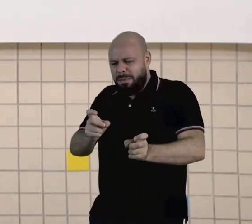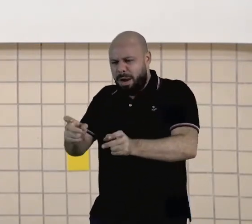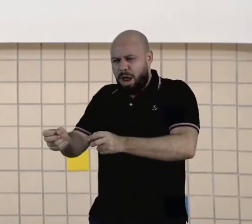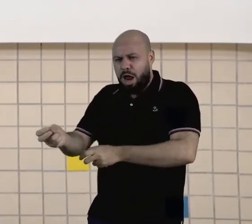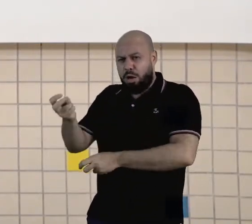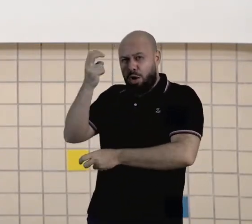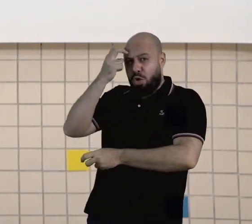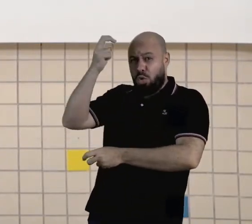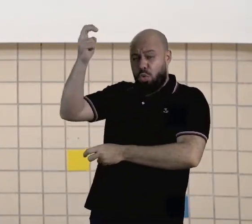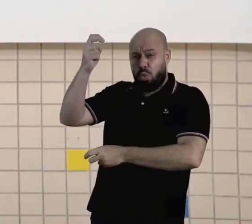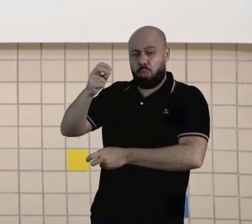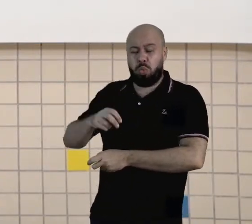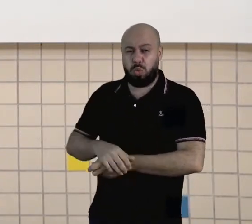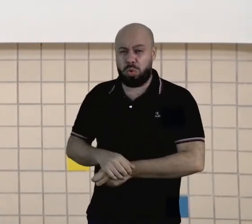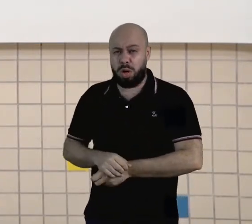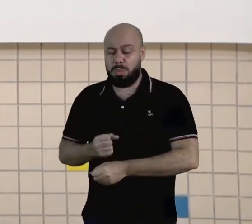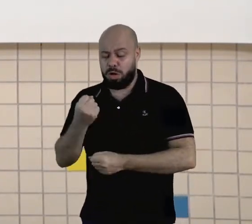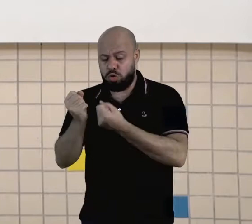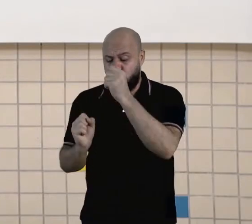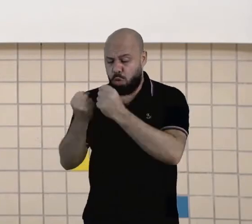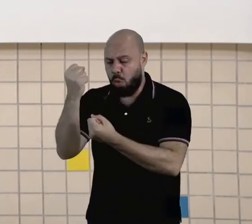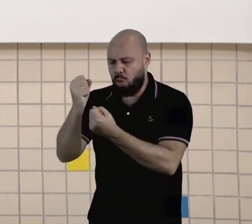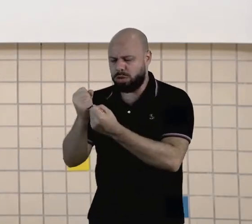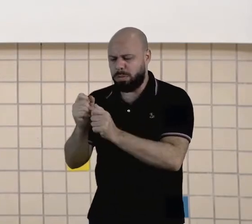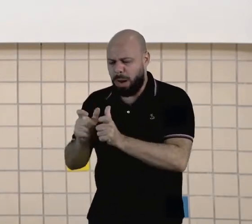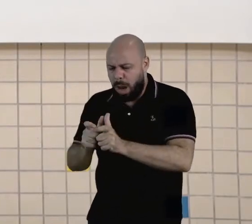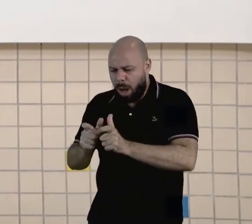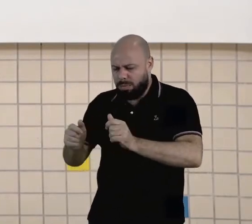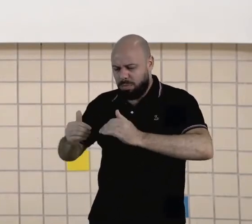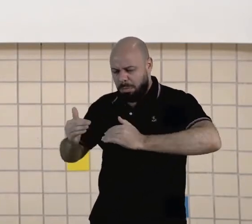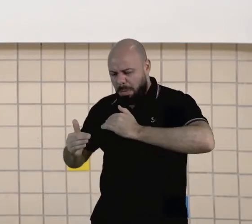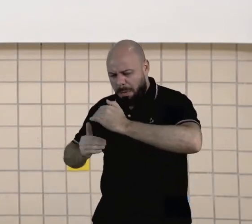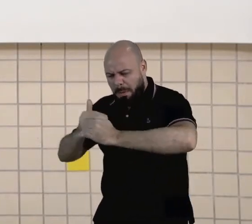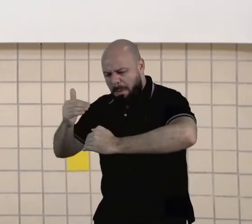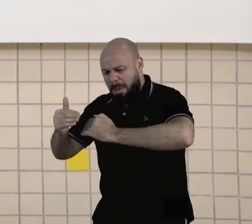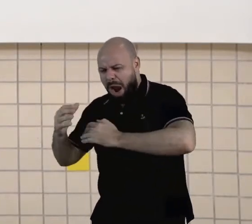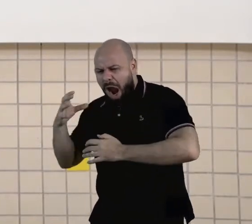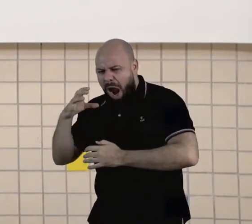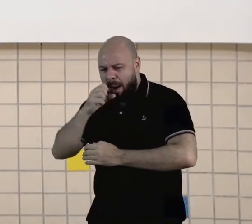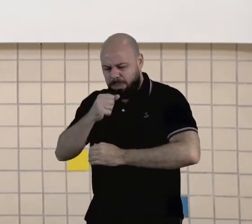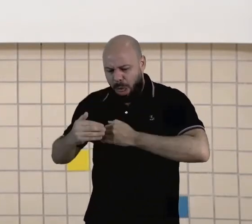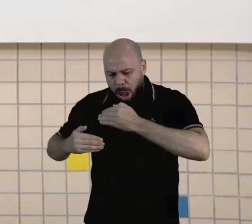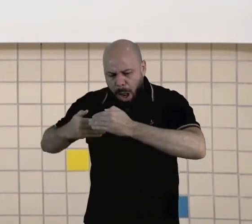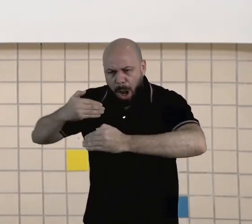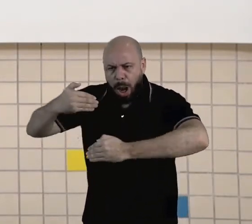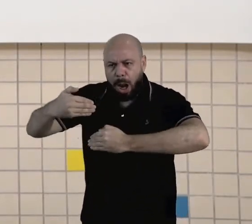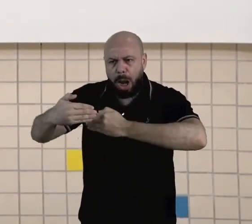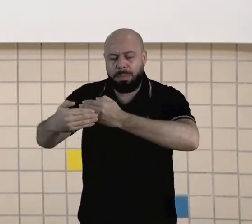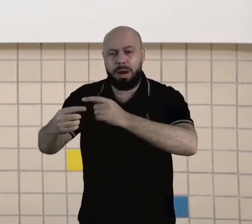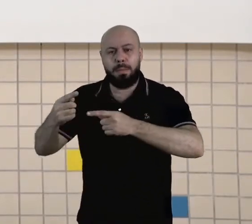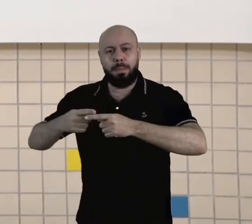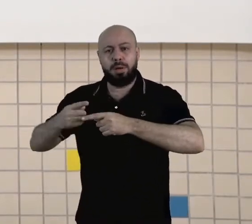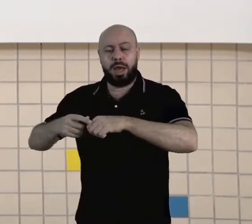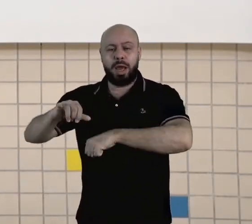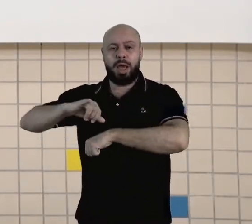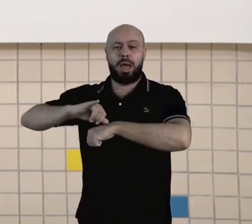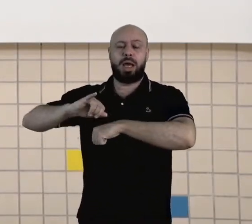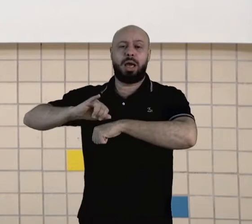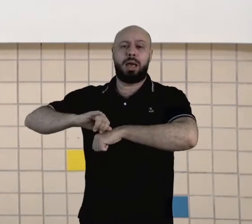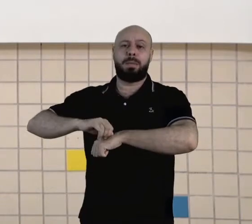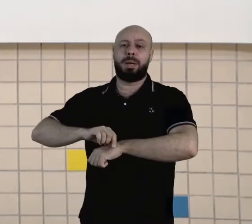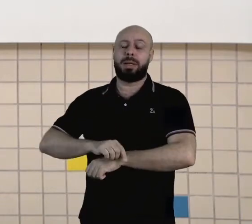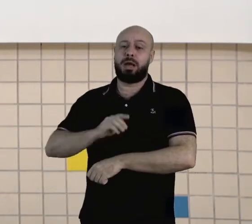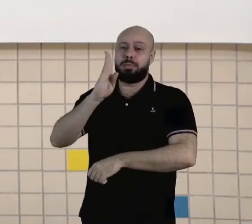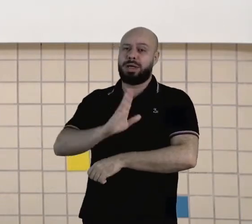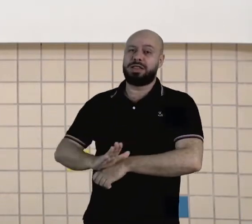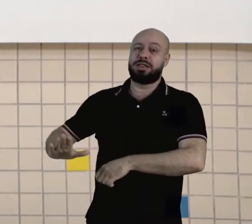cultura, a indústria, tudo estava se desenvolvendo num processo acelerado no que era a capital da época. Porém,